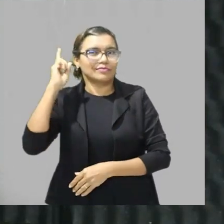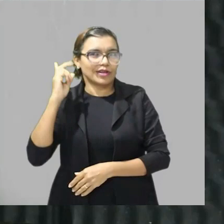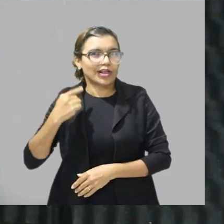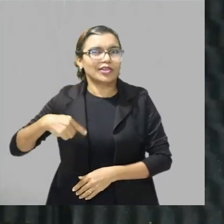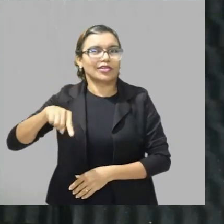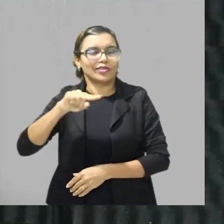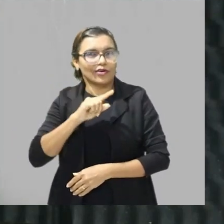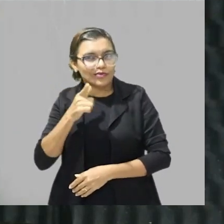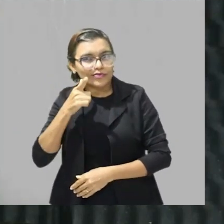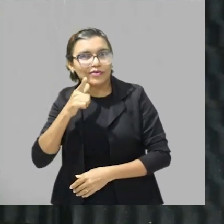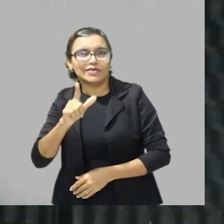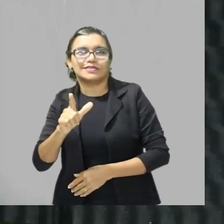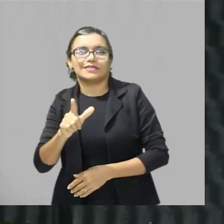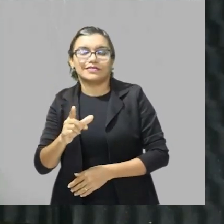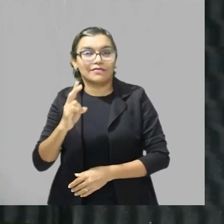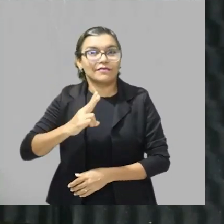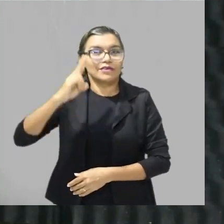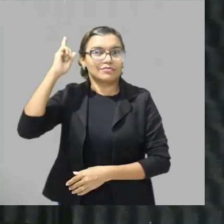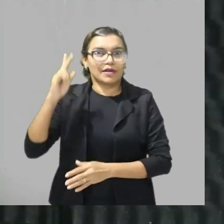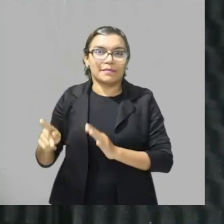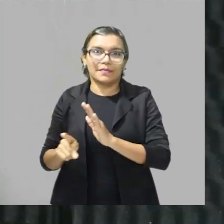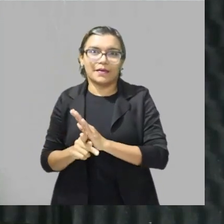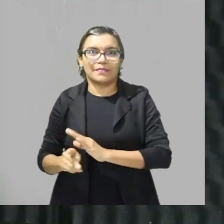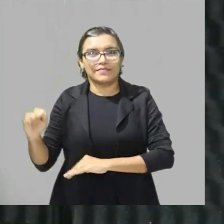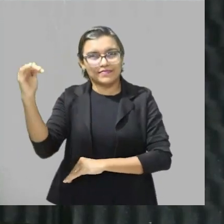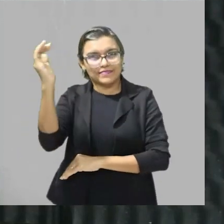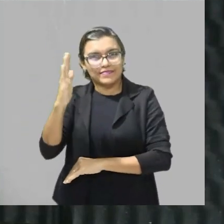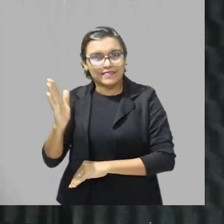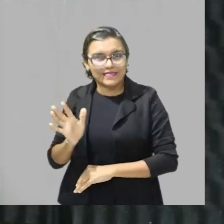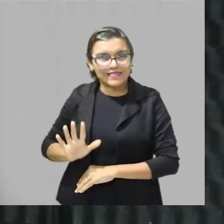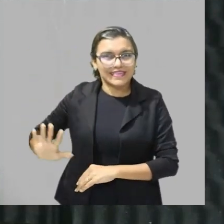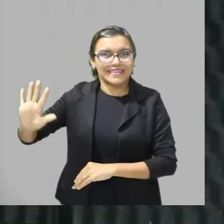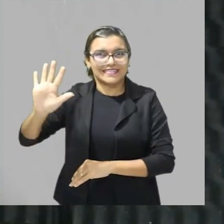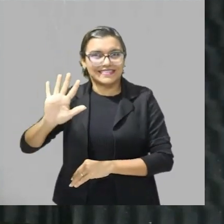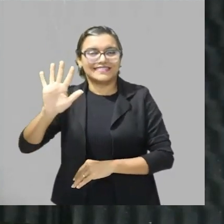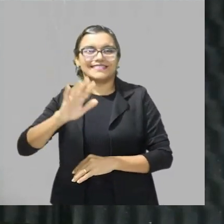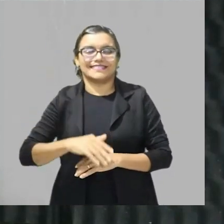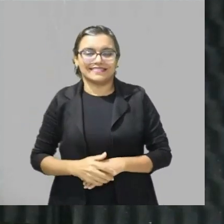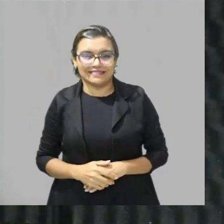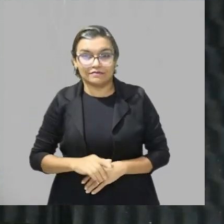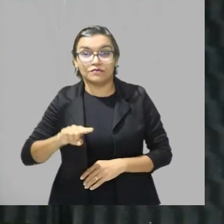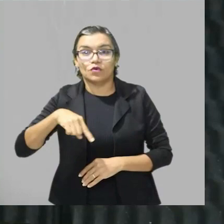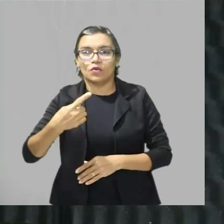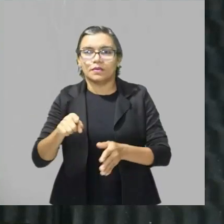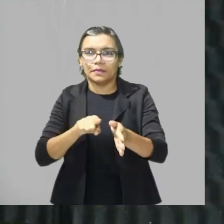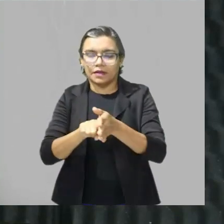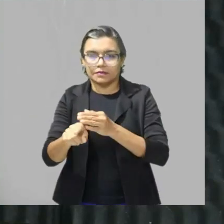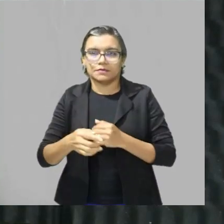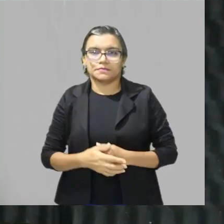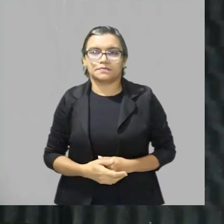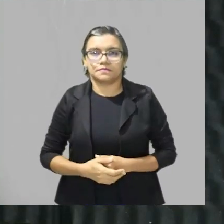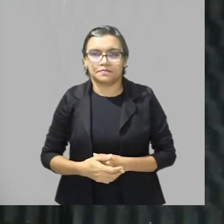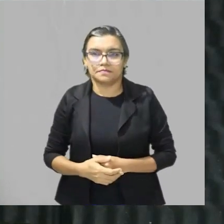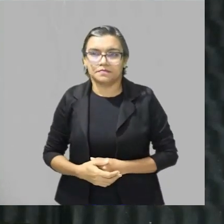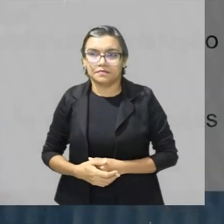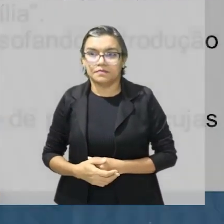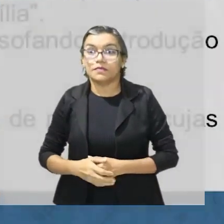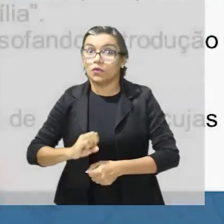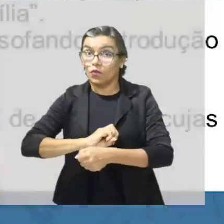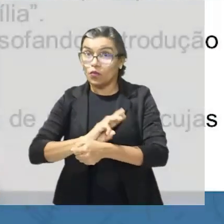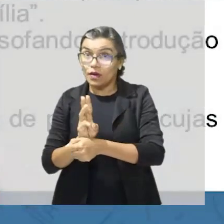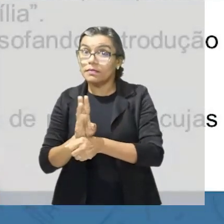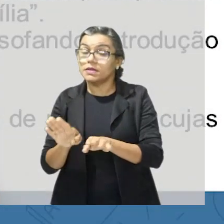chegar a ser o melhor vestibular do Brasil vamos aqui a próxima questão também